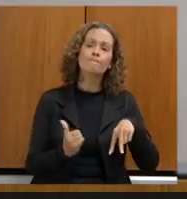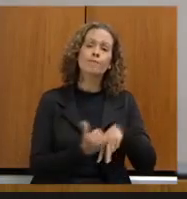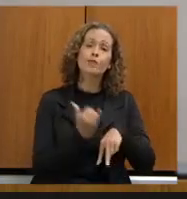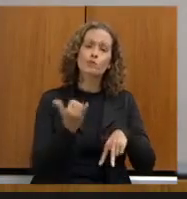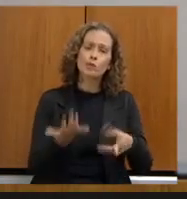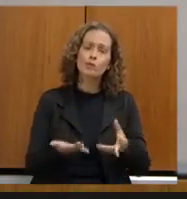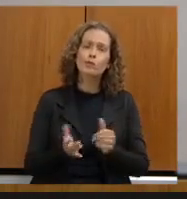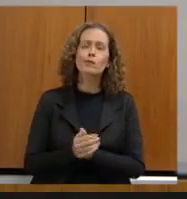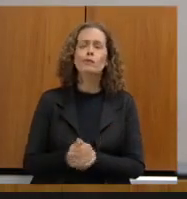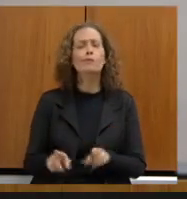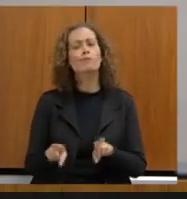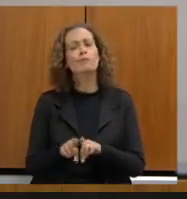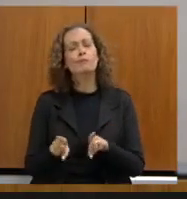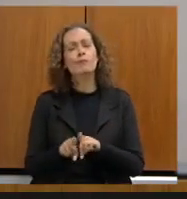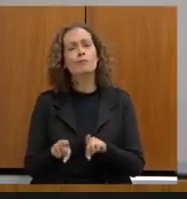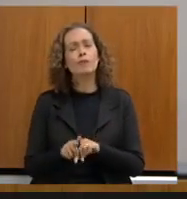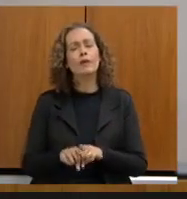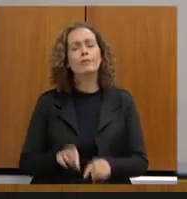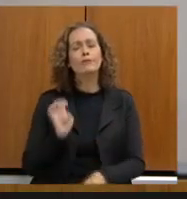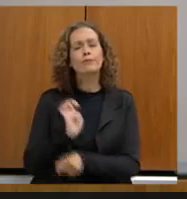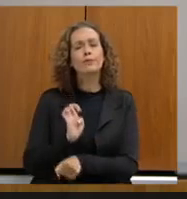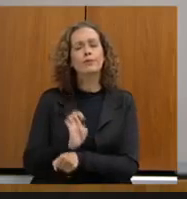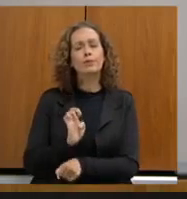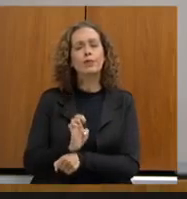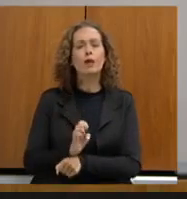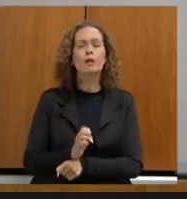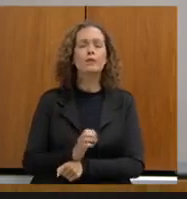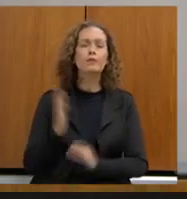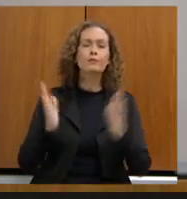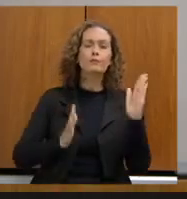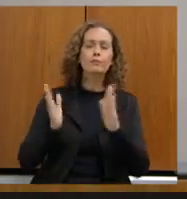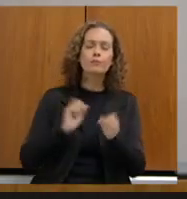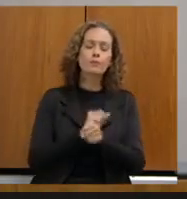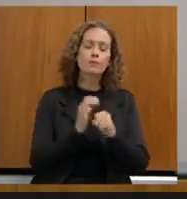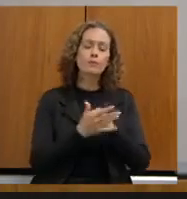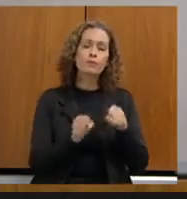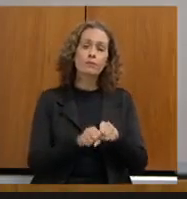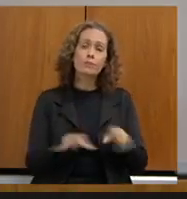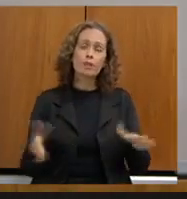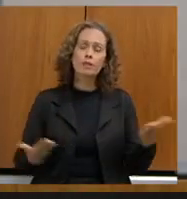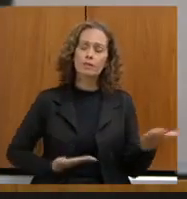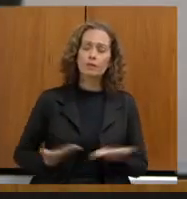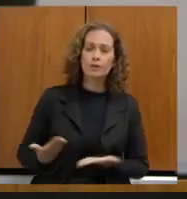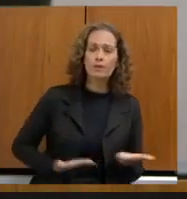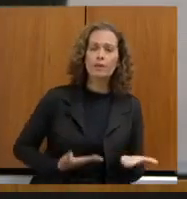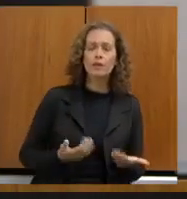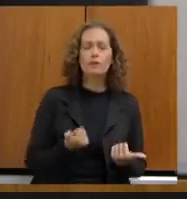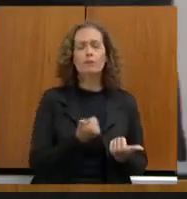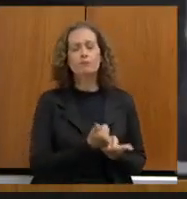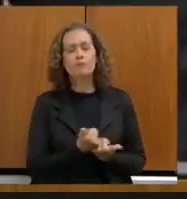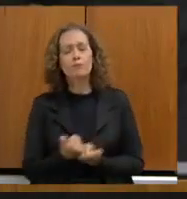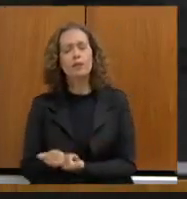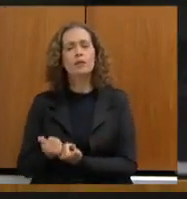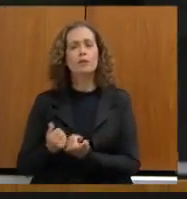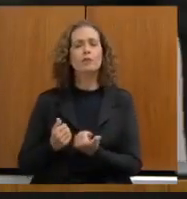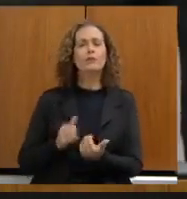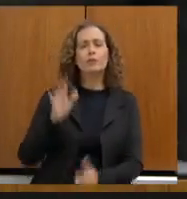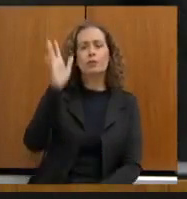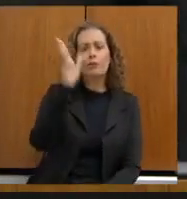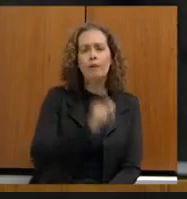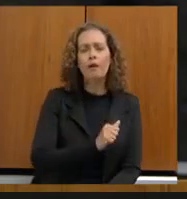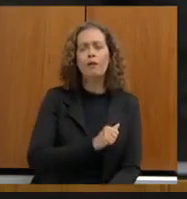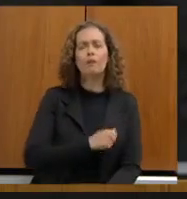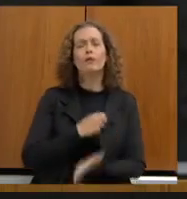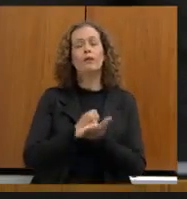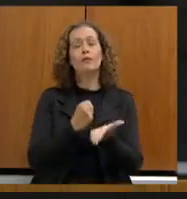atividade em todo estado e durante toda a pandemia também servindo auxiliando salvando socorrendo e